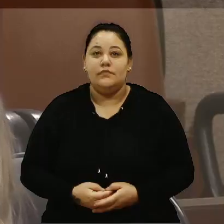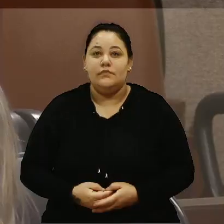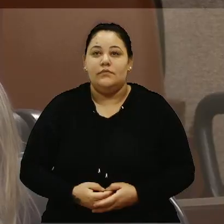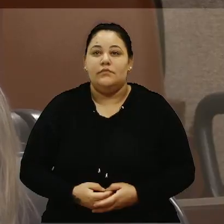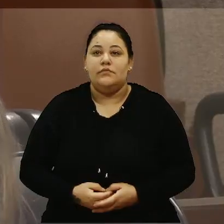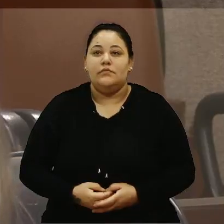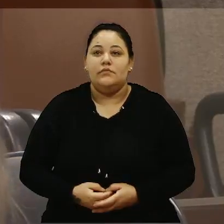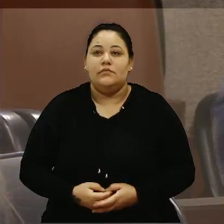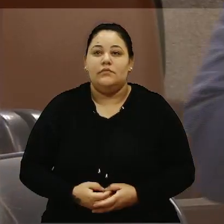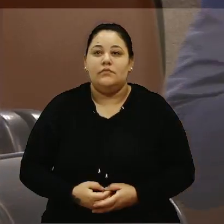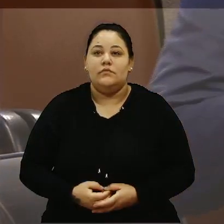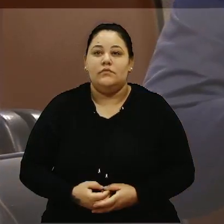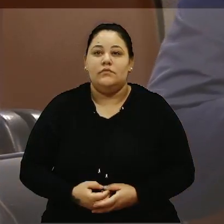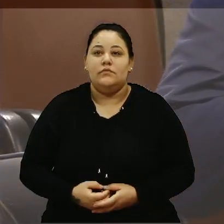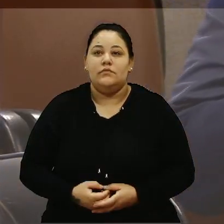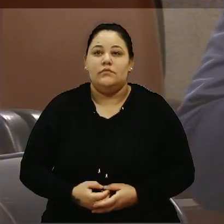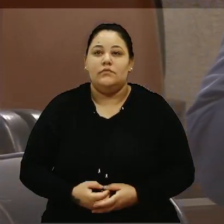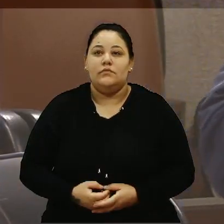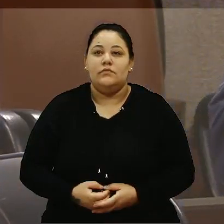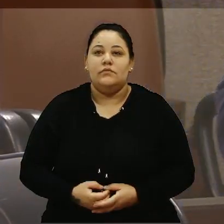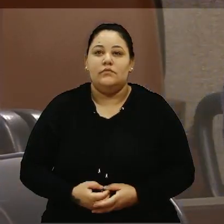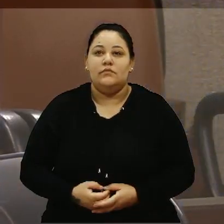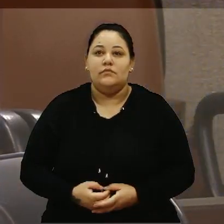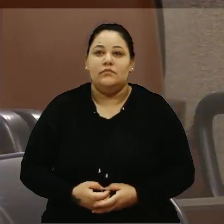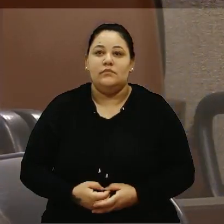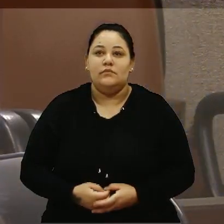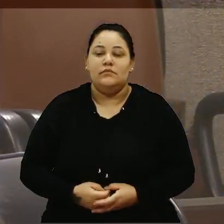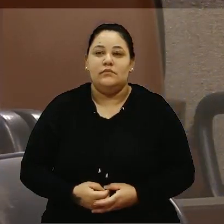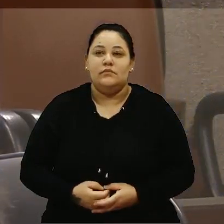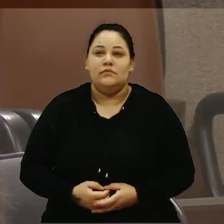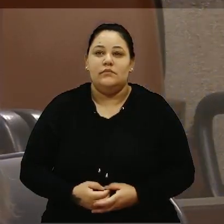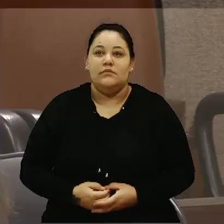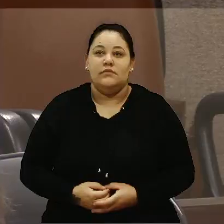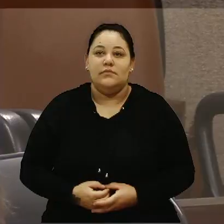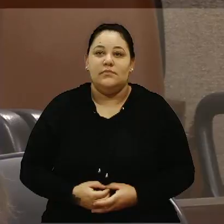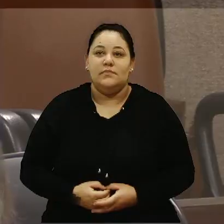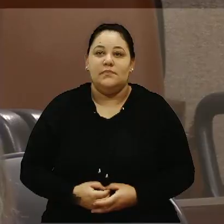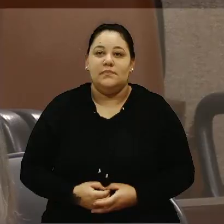Obrigado, presidente. Se puder depois dar uns 30 segundos, que nem diz o Ramon aí.